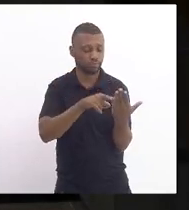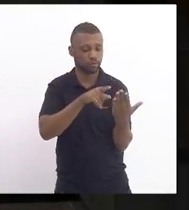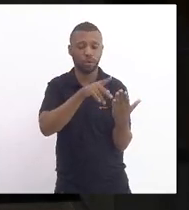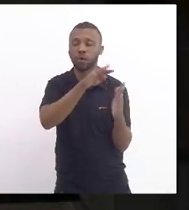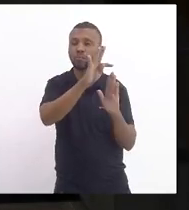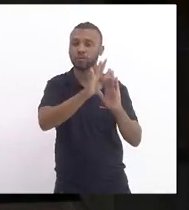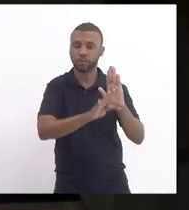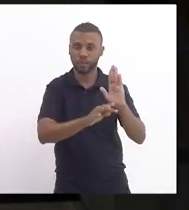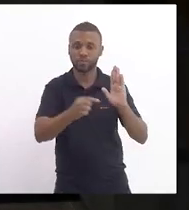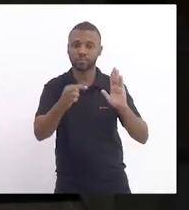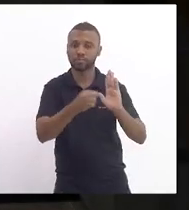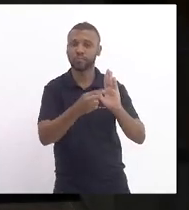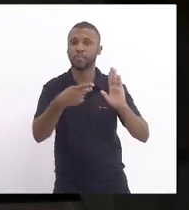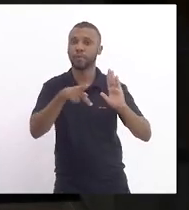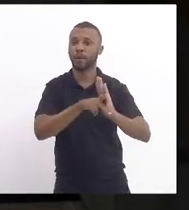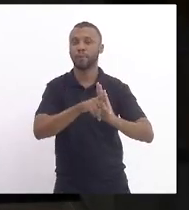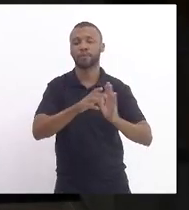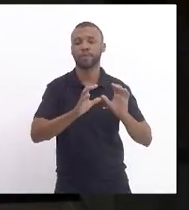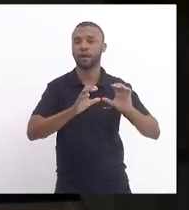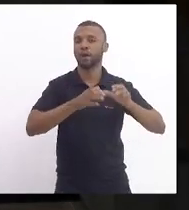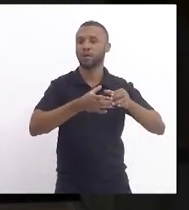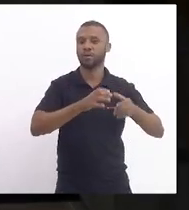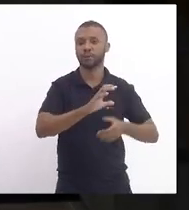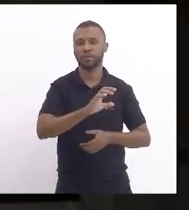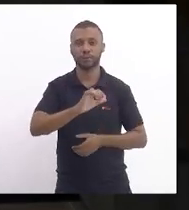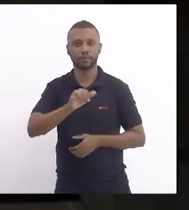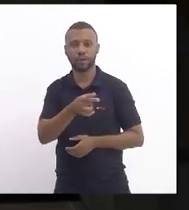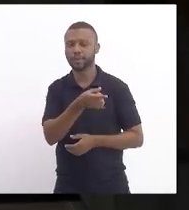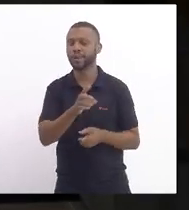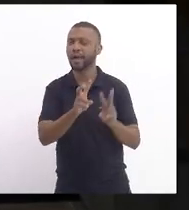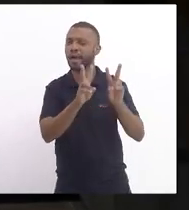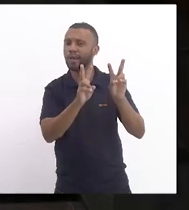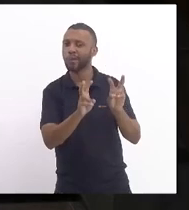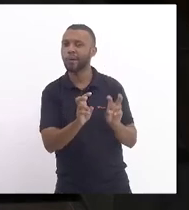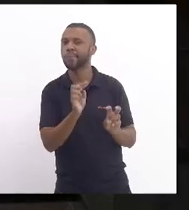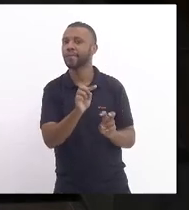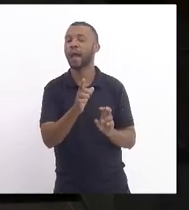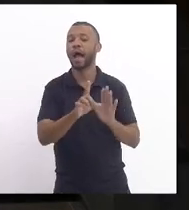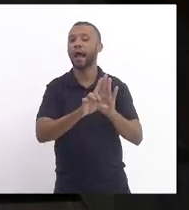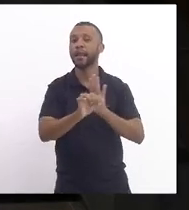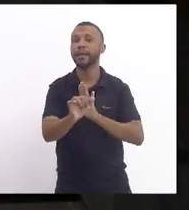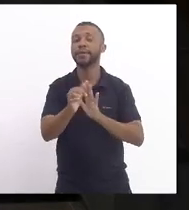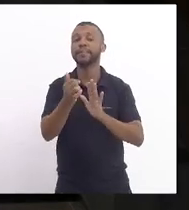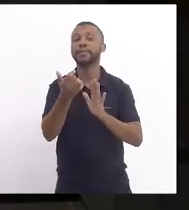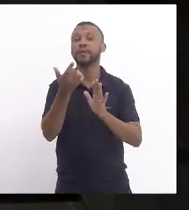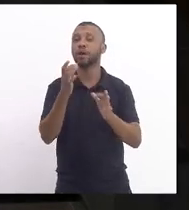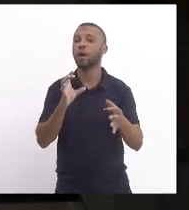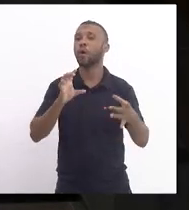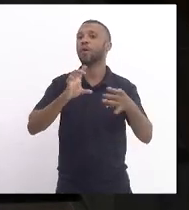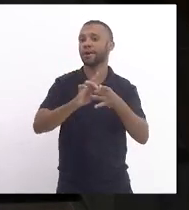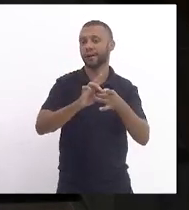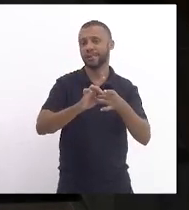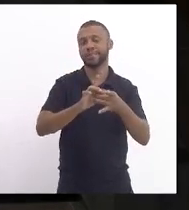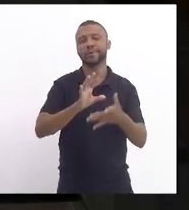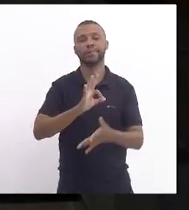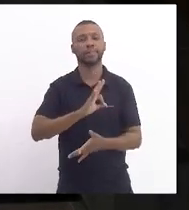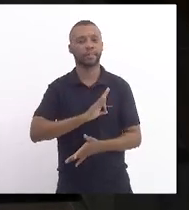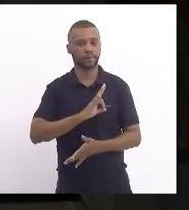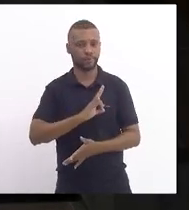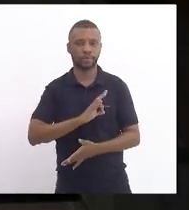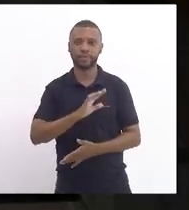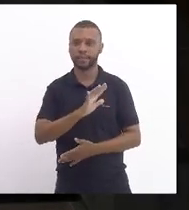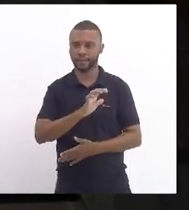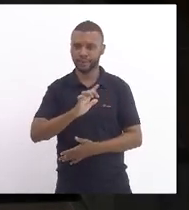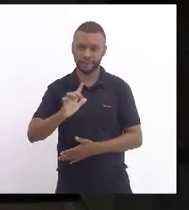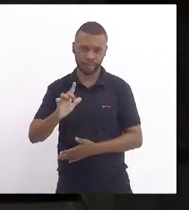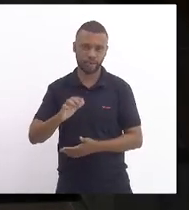da ccj em relação à Lei Orgânica da Polícia Civil